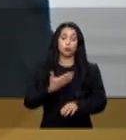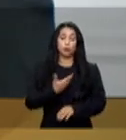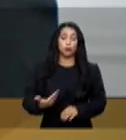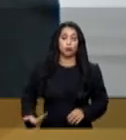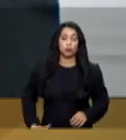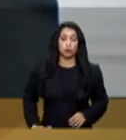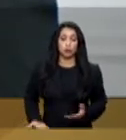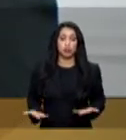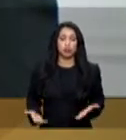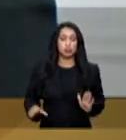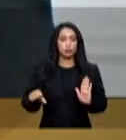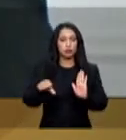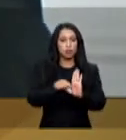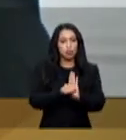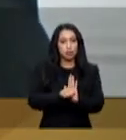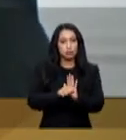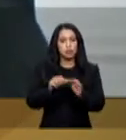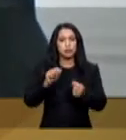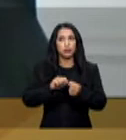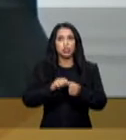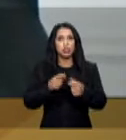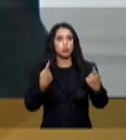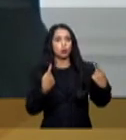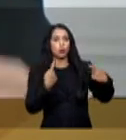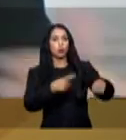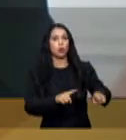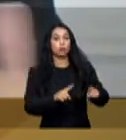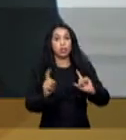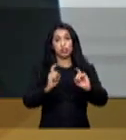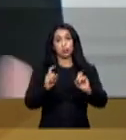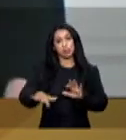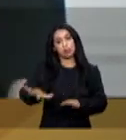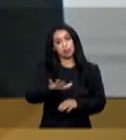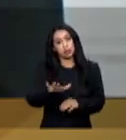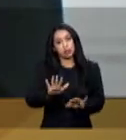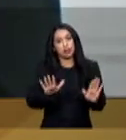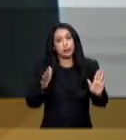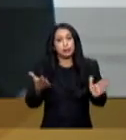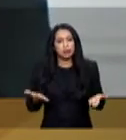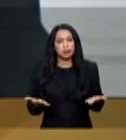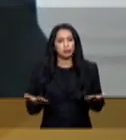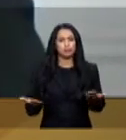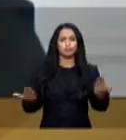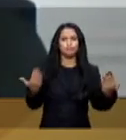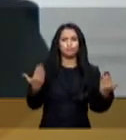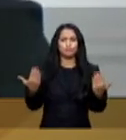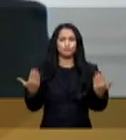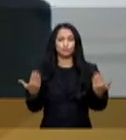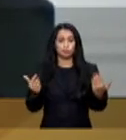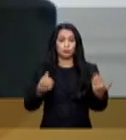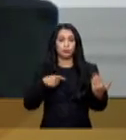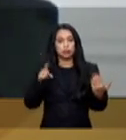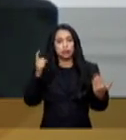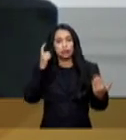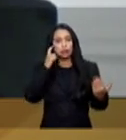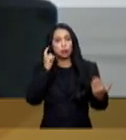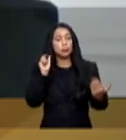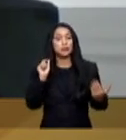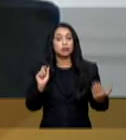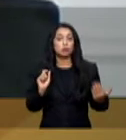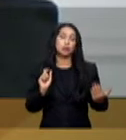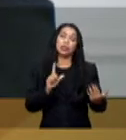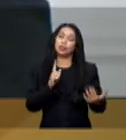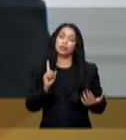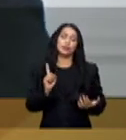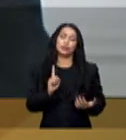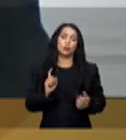são crimes praticados contra a administração em geral. Mas num caso ou no outro, me parece não ser